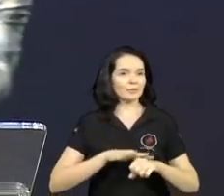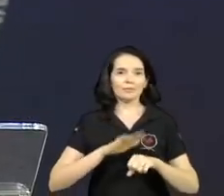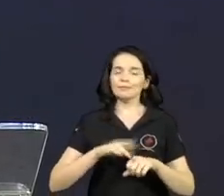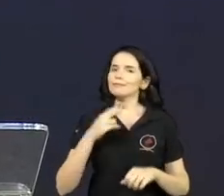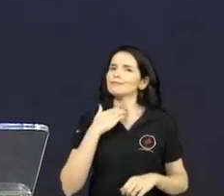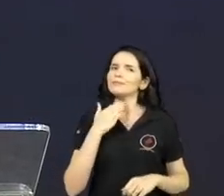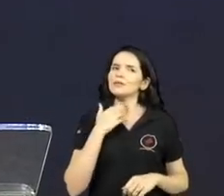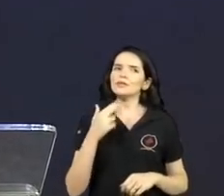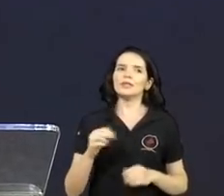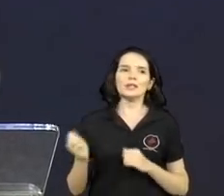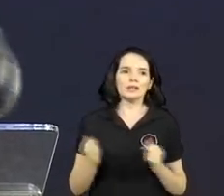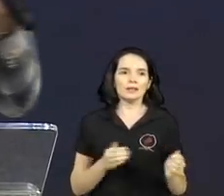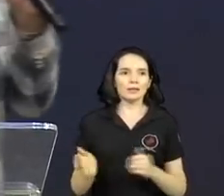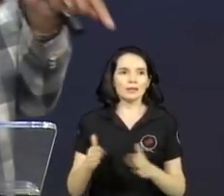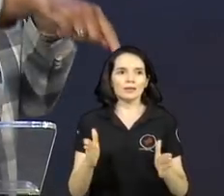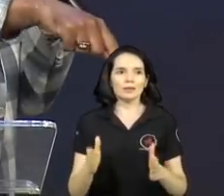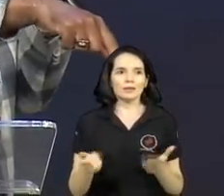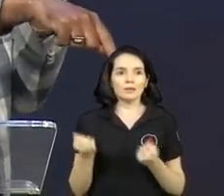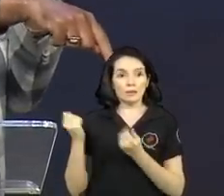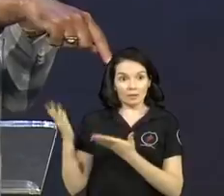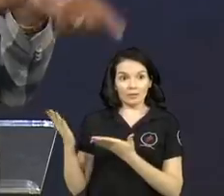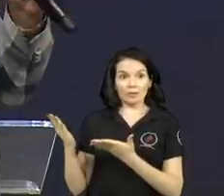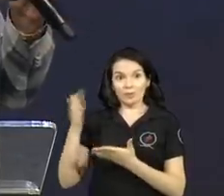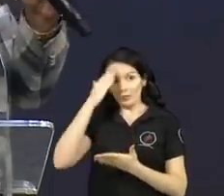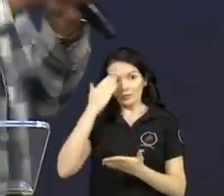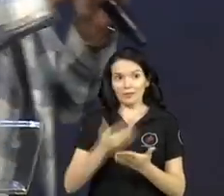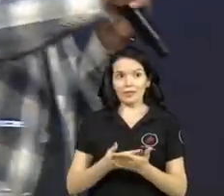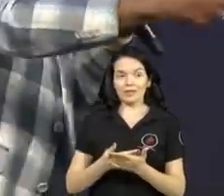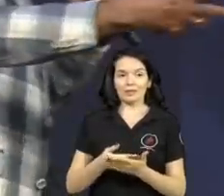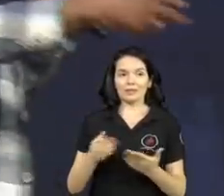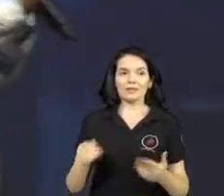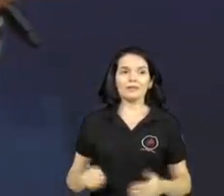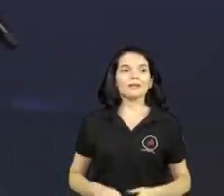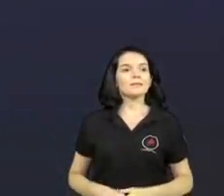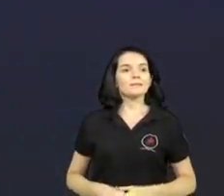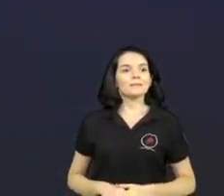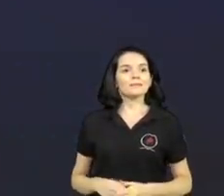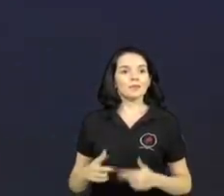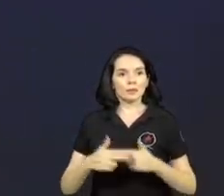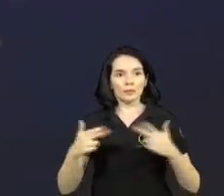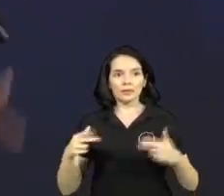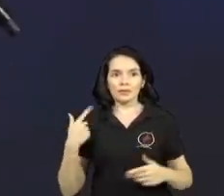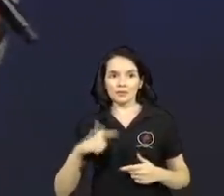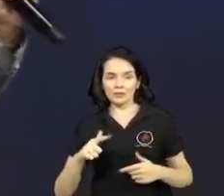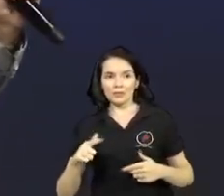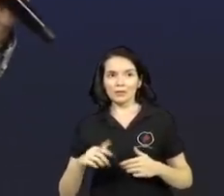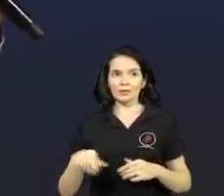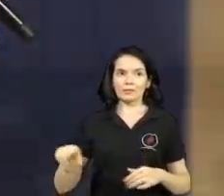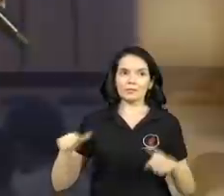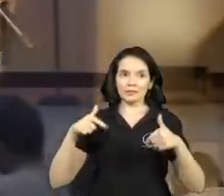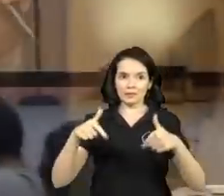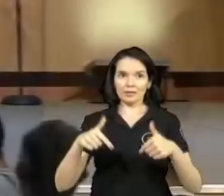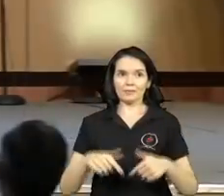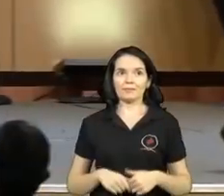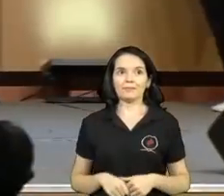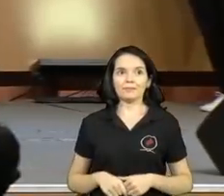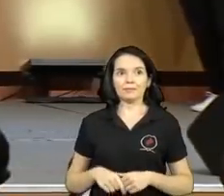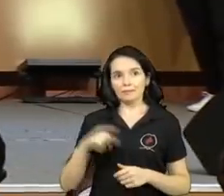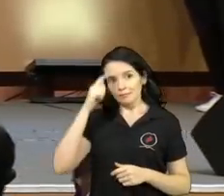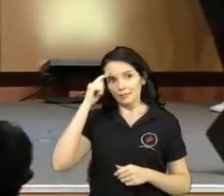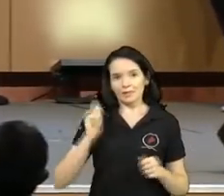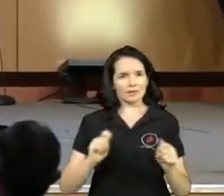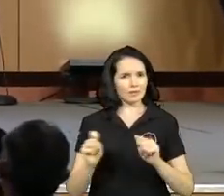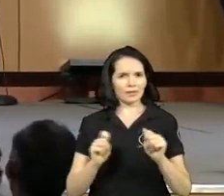caminho ao Senhor, confia nele e o mais ele fará. Perca o controle daquilo que você pensa que pode controlar, mas não